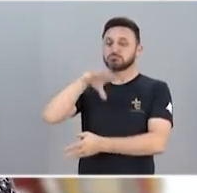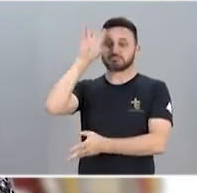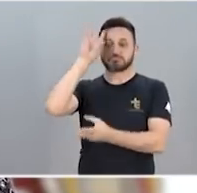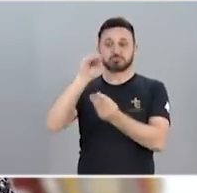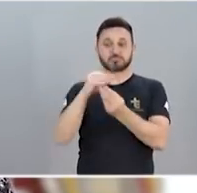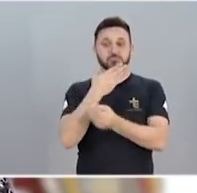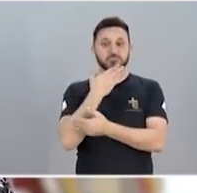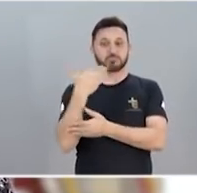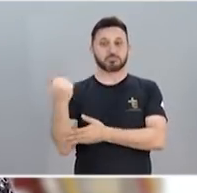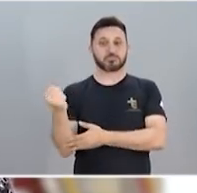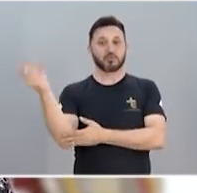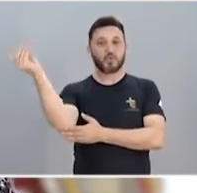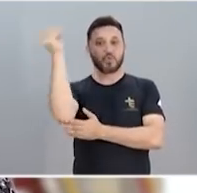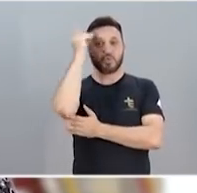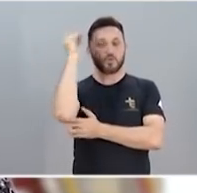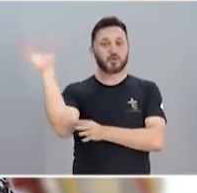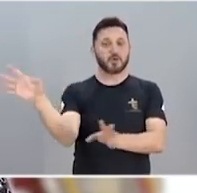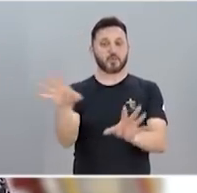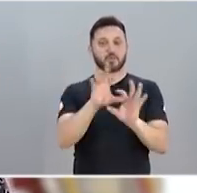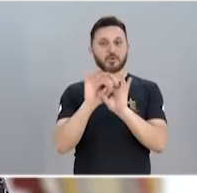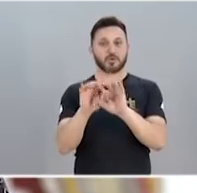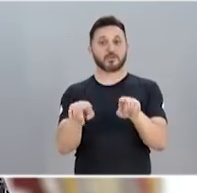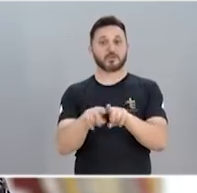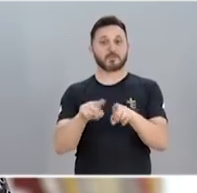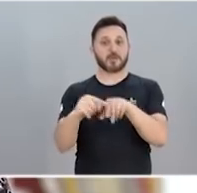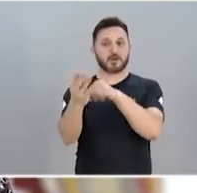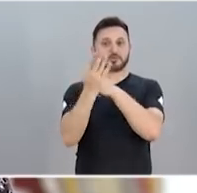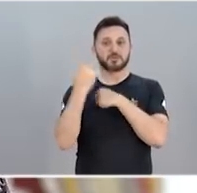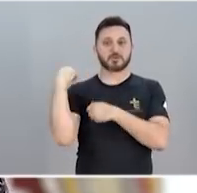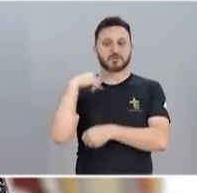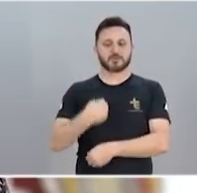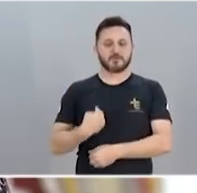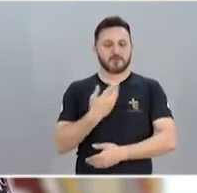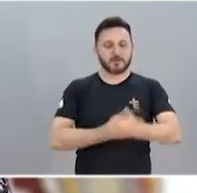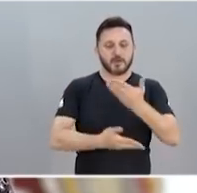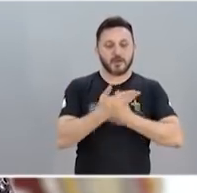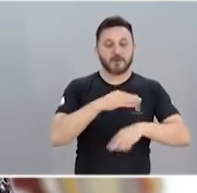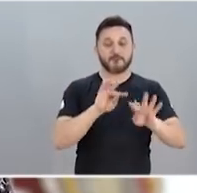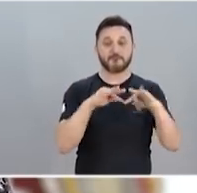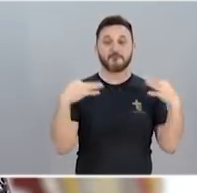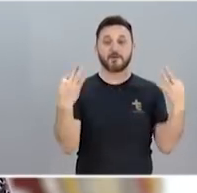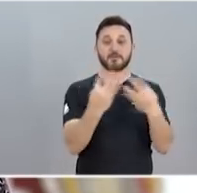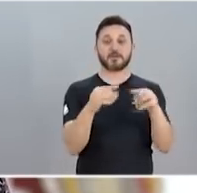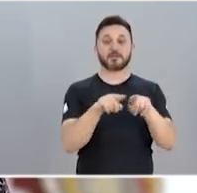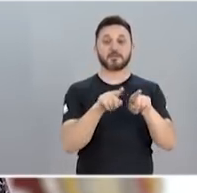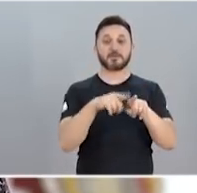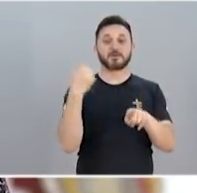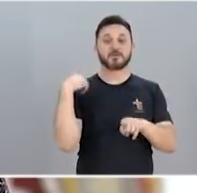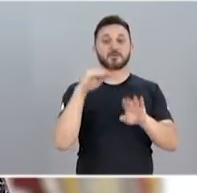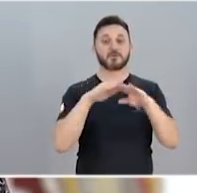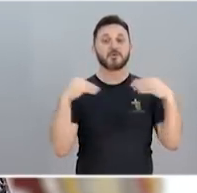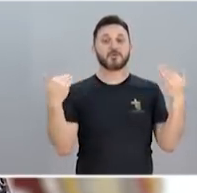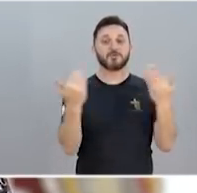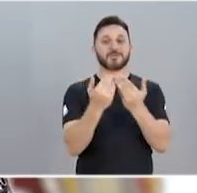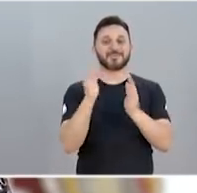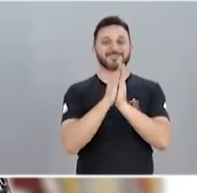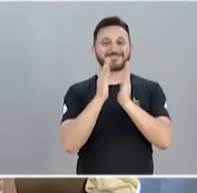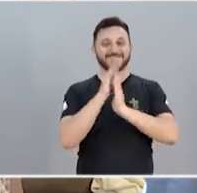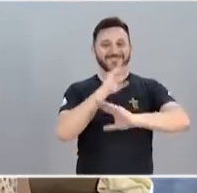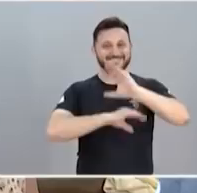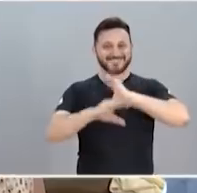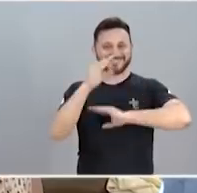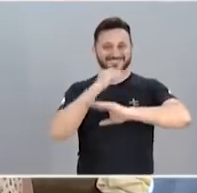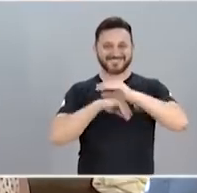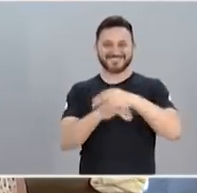melhor o dom da comunhão e nos ajude a vivê-la em nossa família e em nossas comunidades, cantemos.